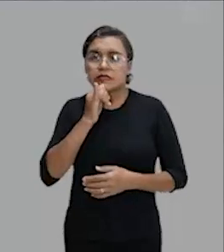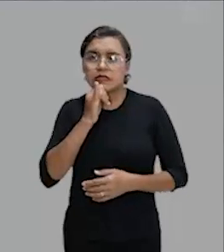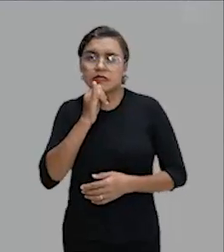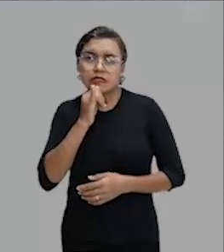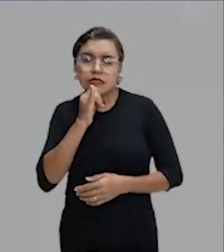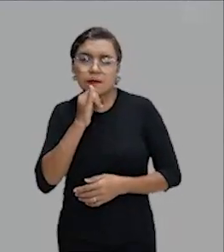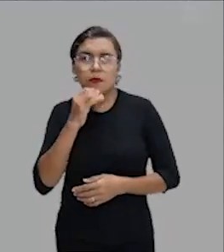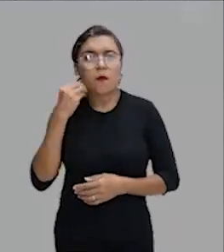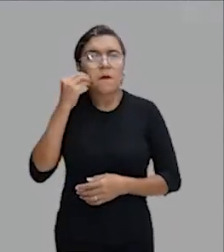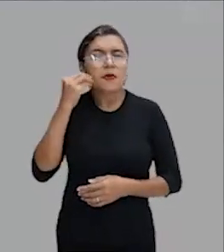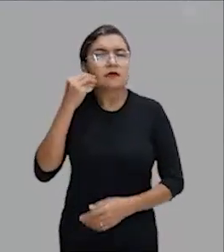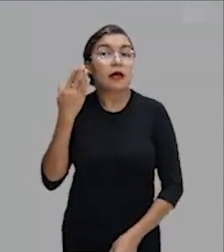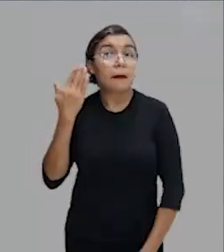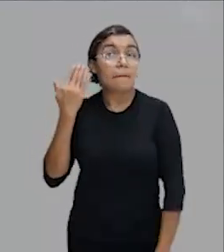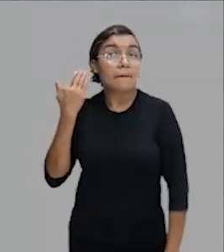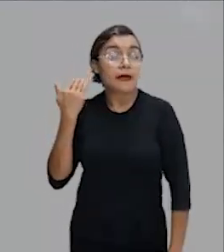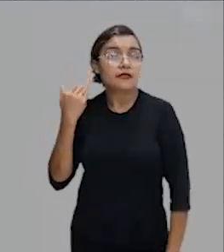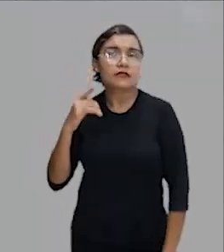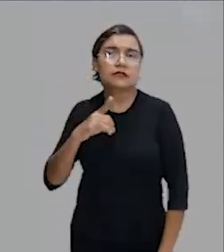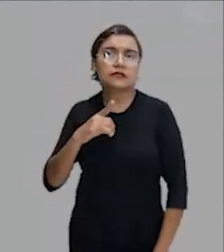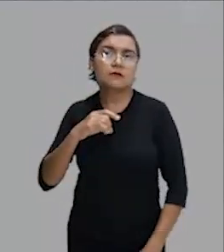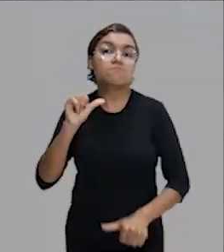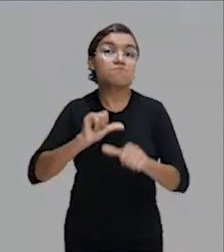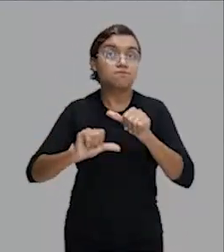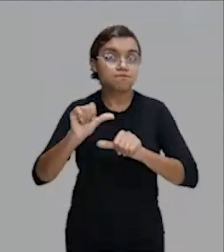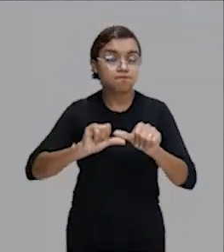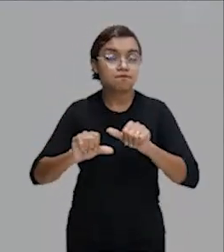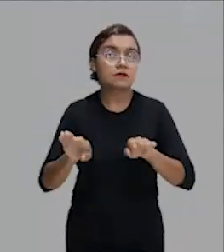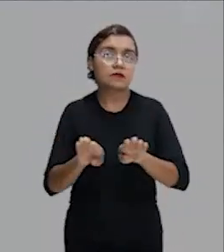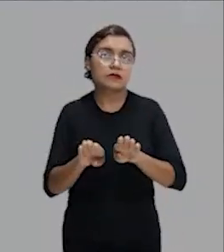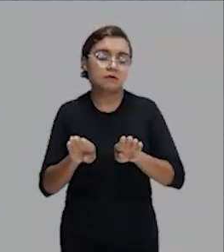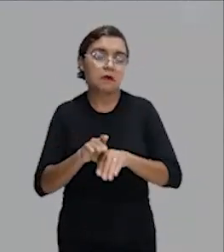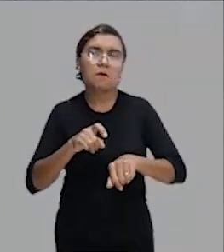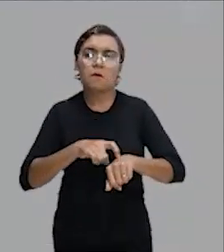experiência passada, ou de uma mudança, ou mesmo de